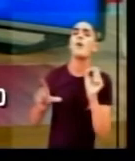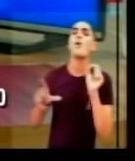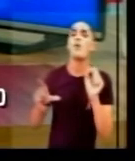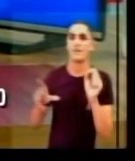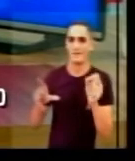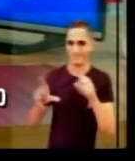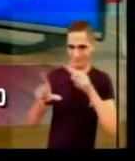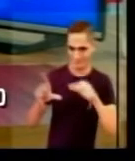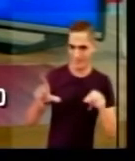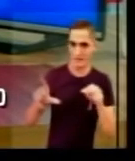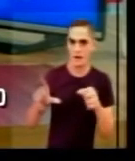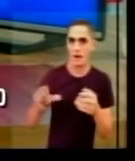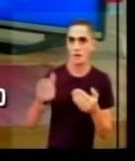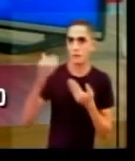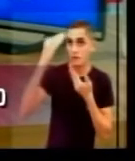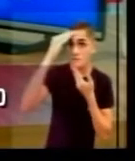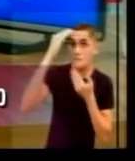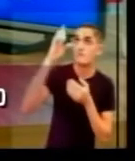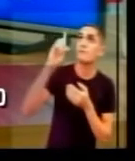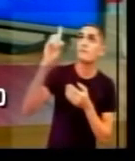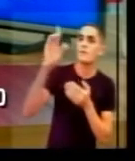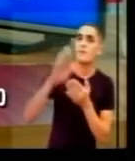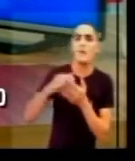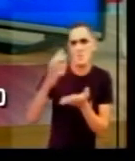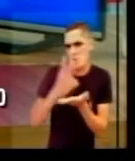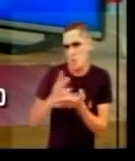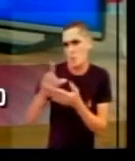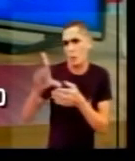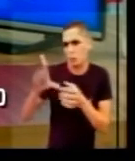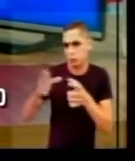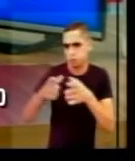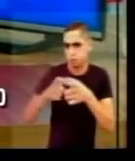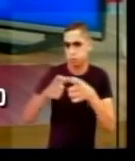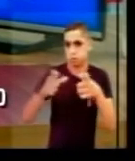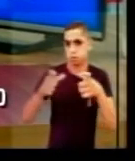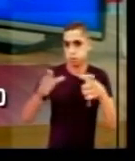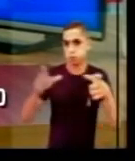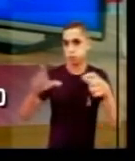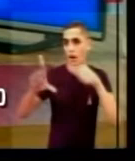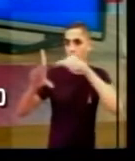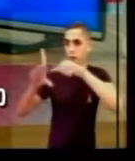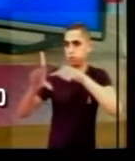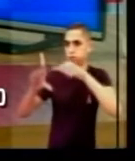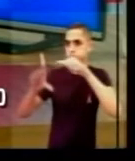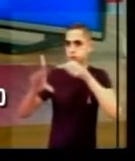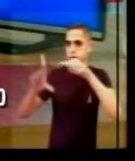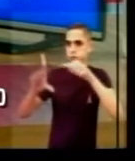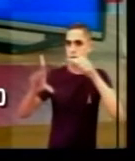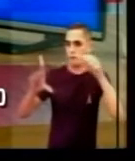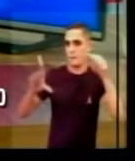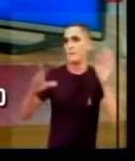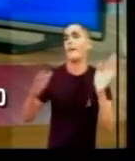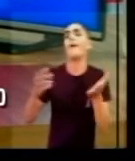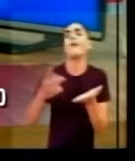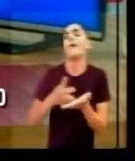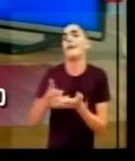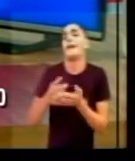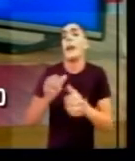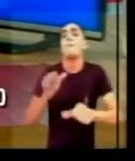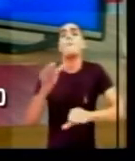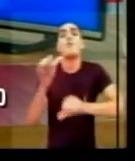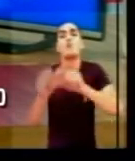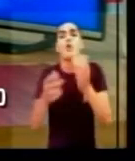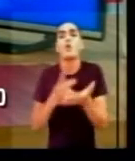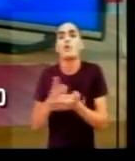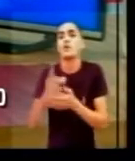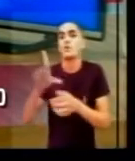ela não continuou subindo. Ela se transformou num platô. Ou seja,